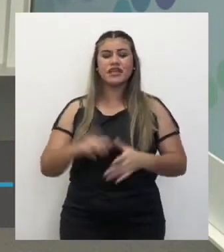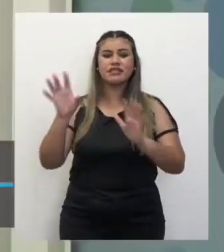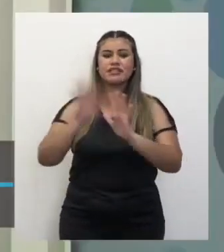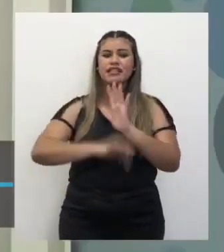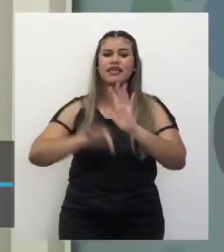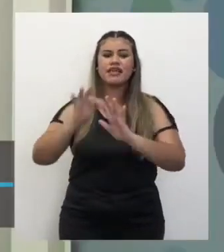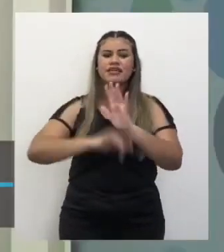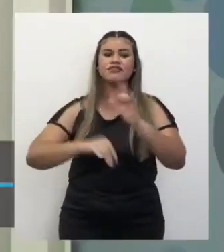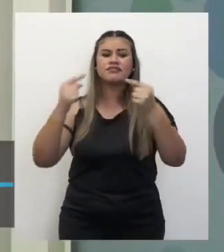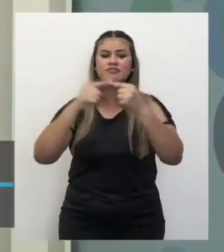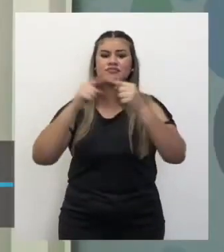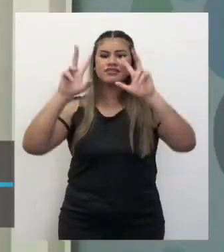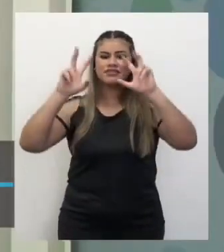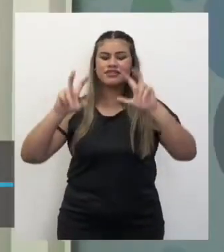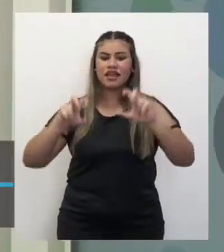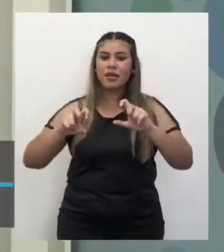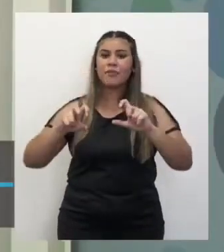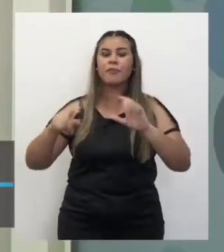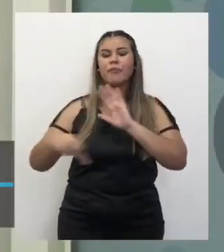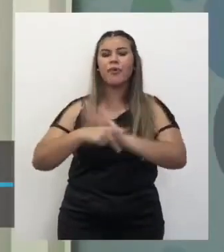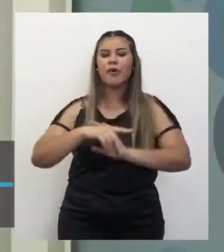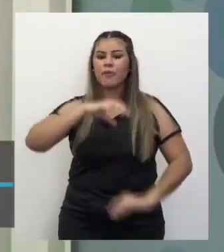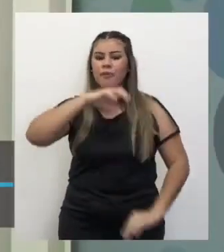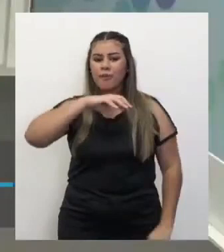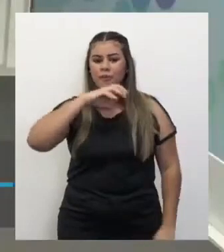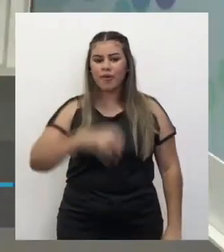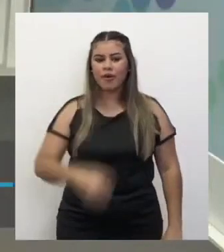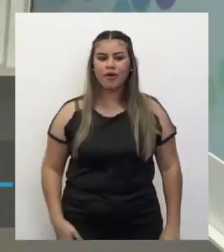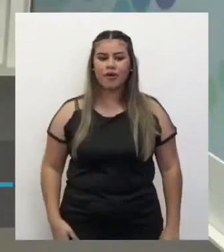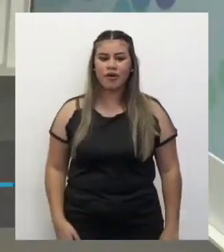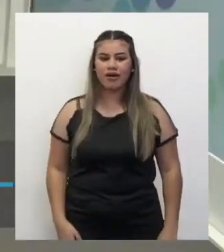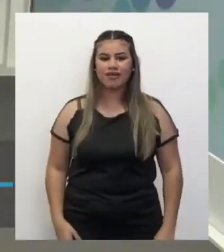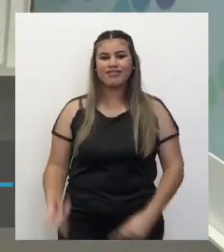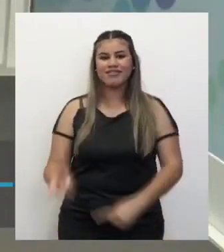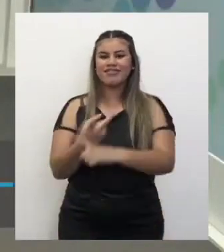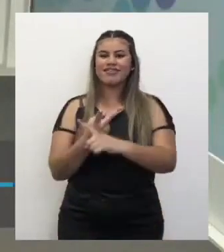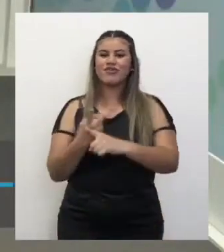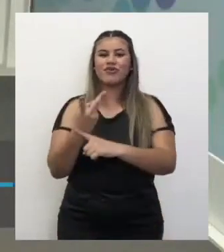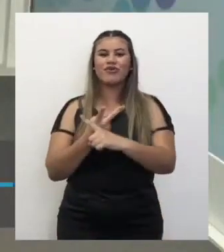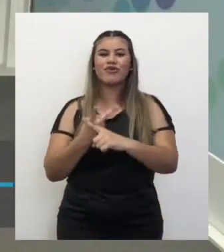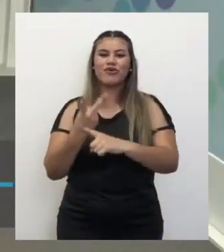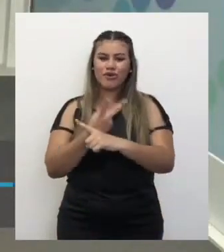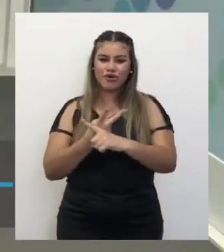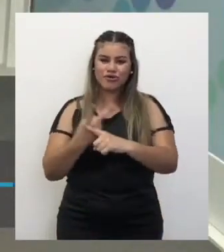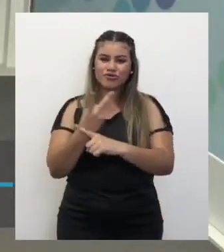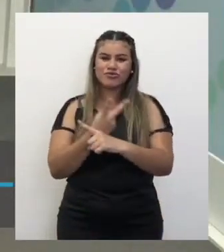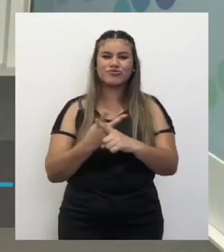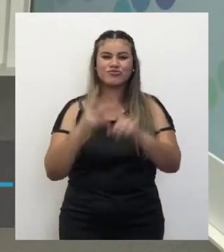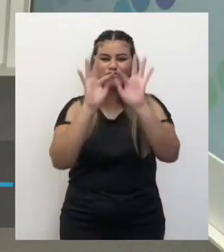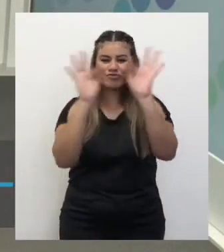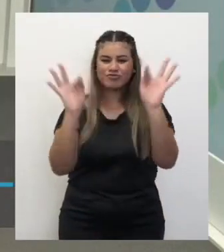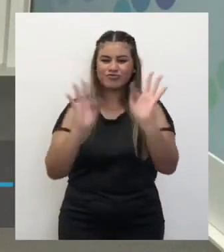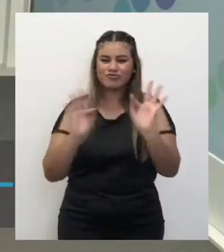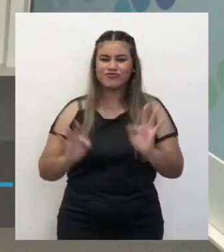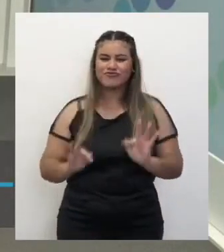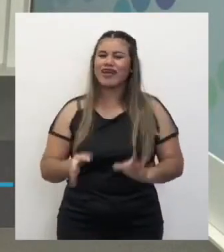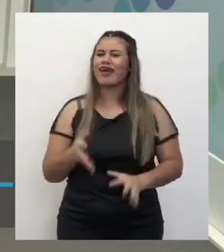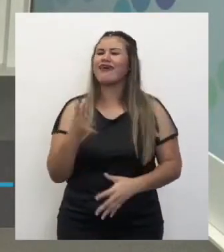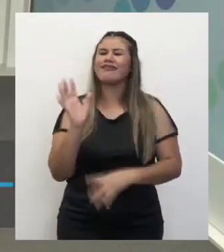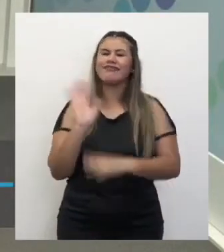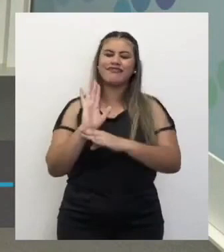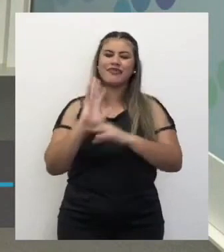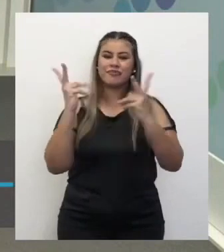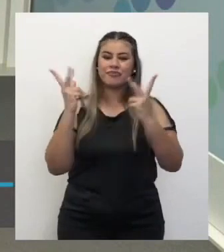do mesmo tema aqui, O Bicho, de Manuel Procura Bandeira. da Felicidade. Nossa, com Smith. Nossa, maravilhoso.